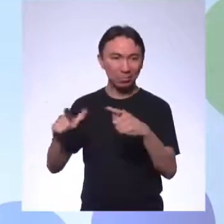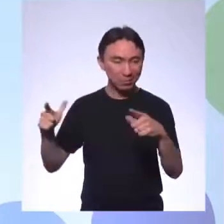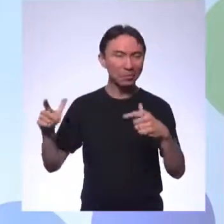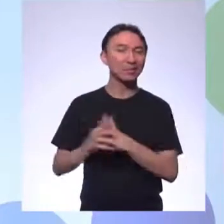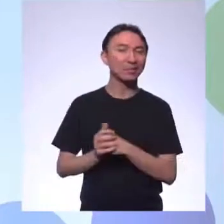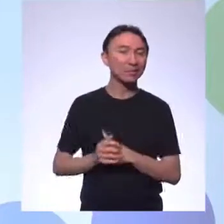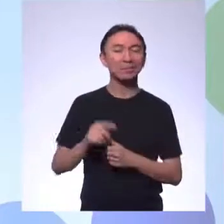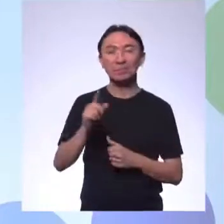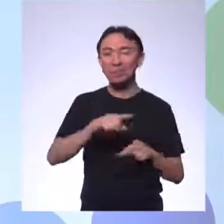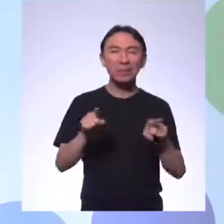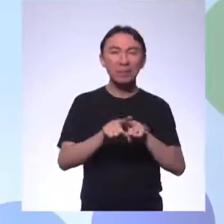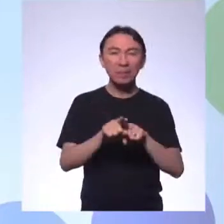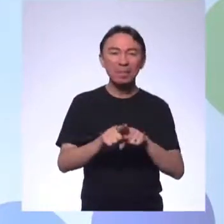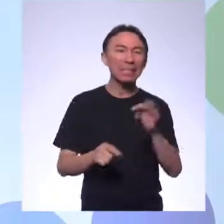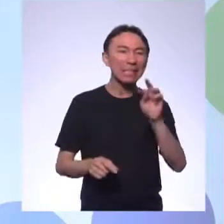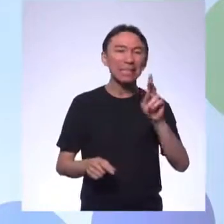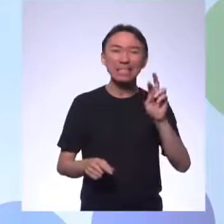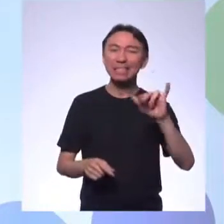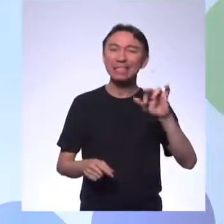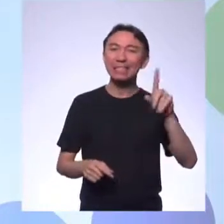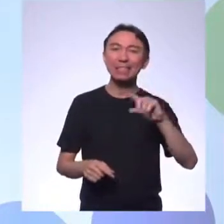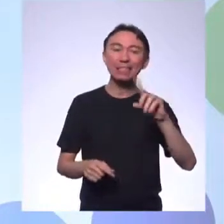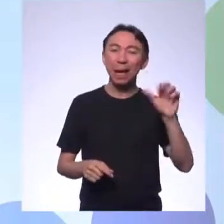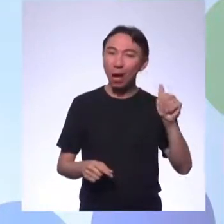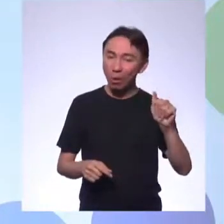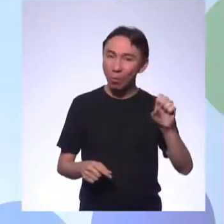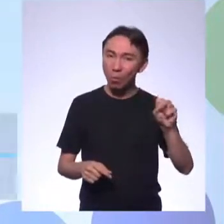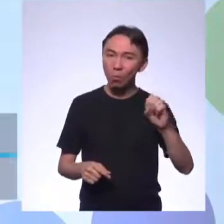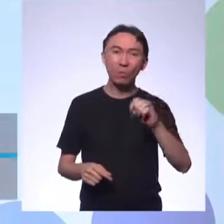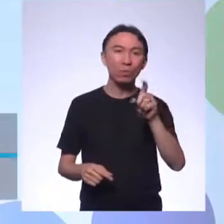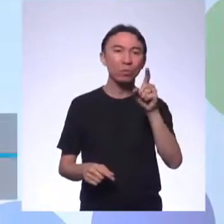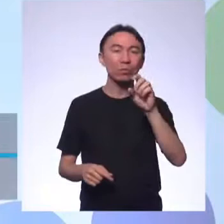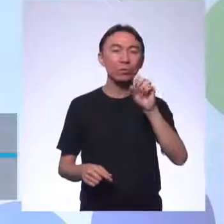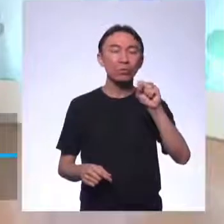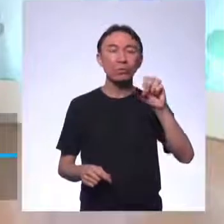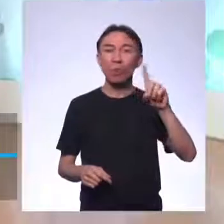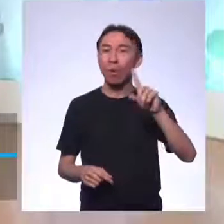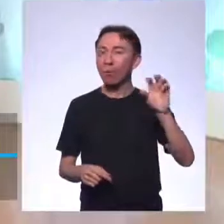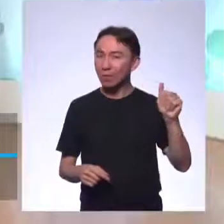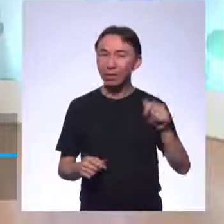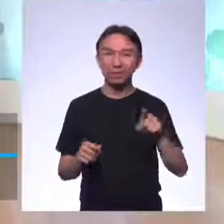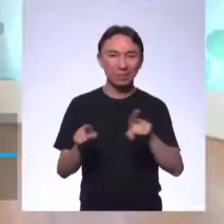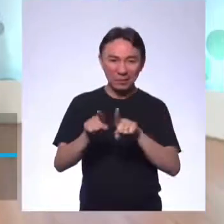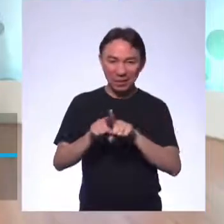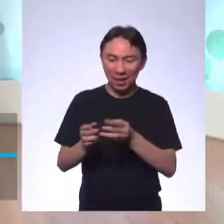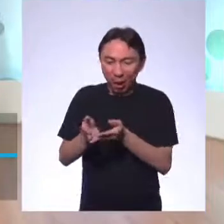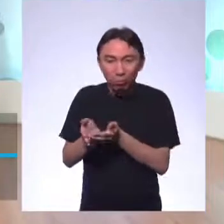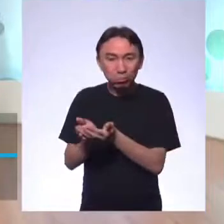Isolda. Tristão e Isolda, bacana. O casal do Titanic. Jack and Rose. Jack e